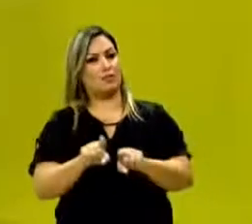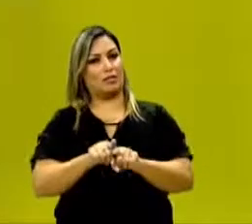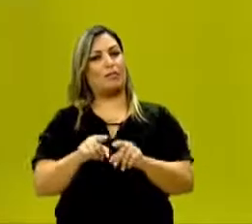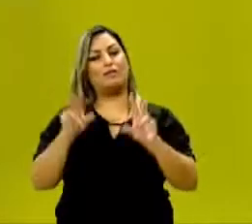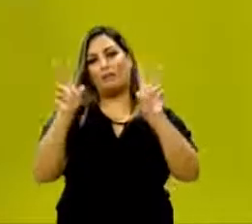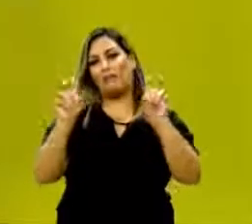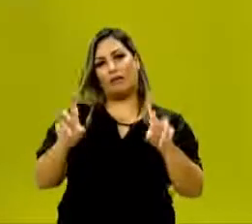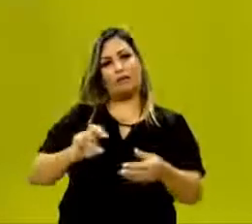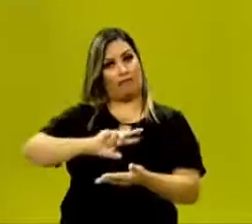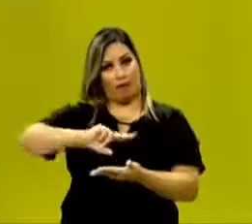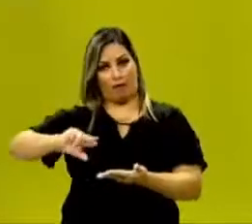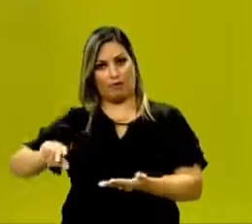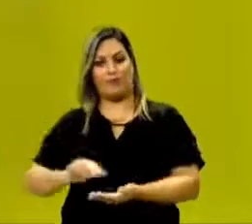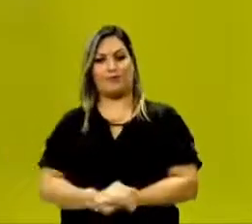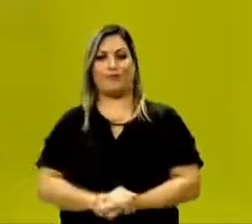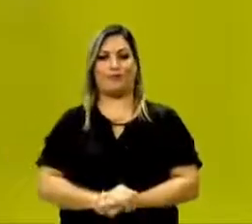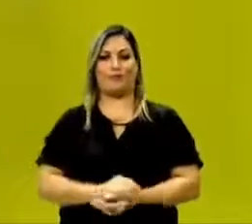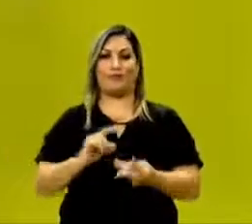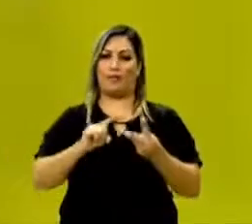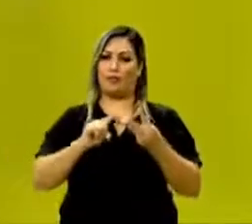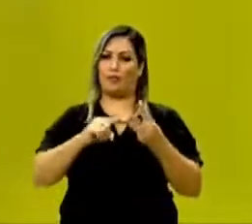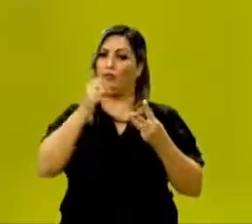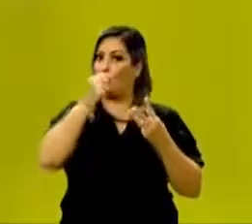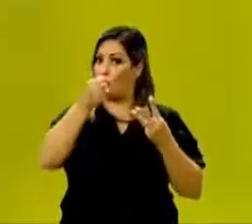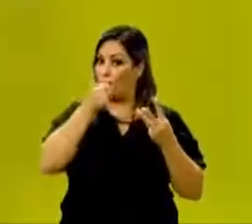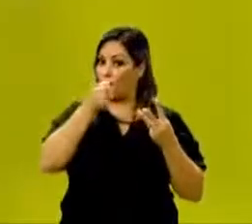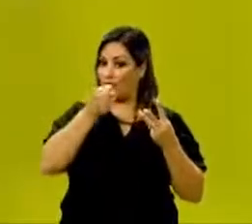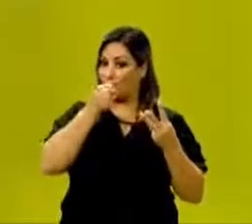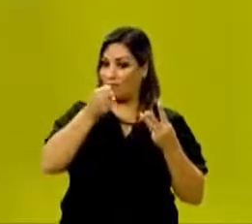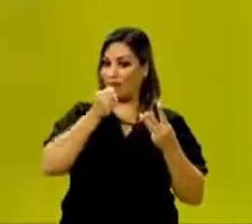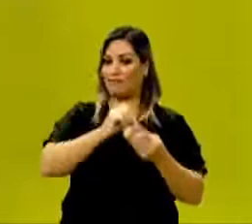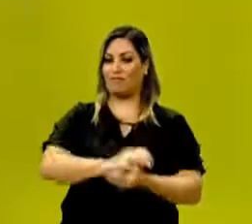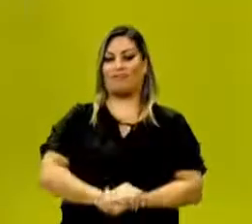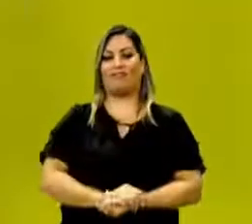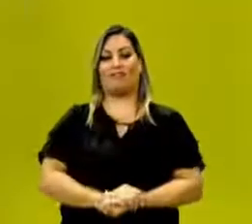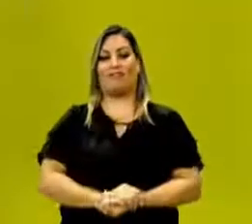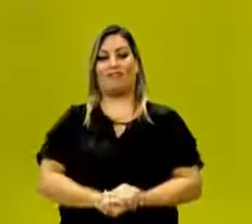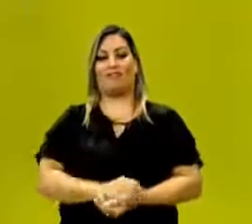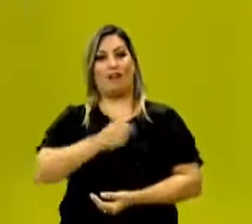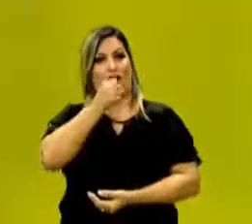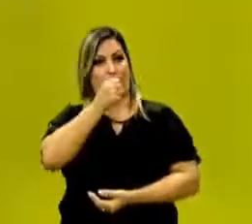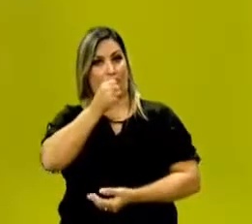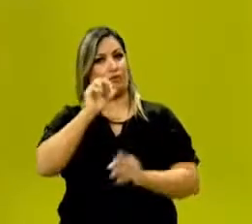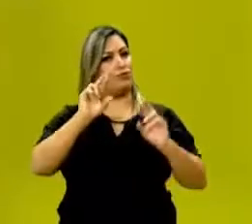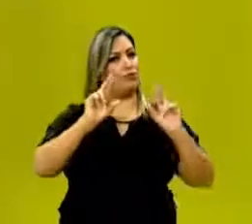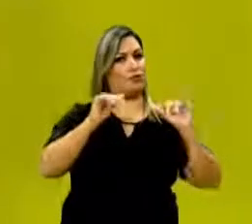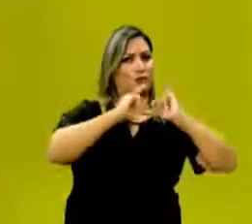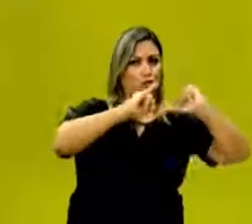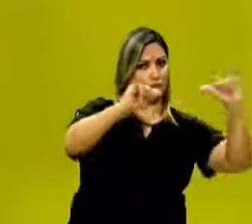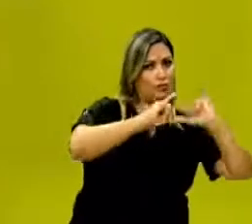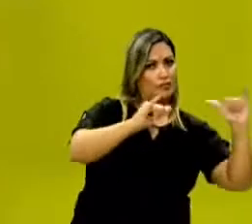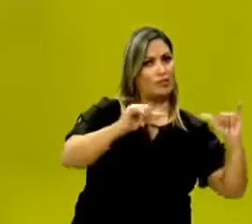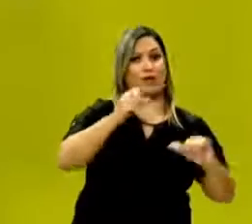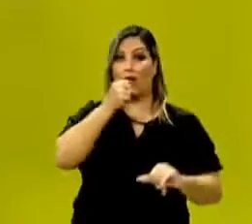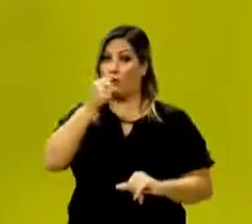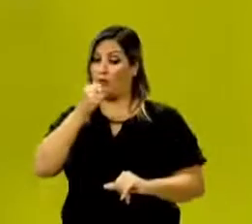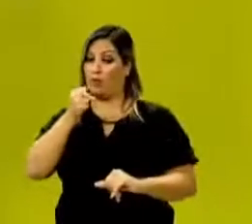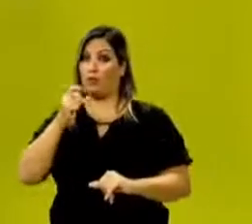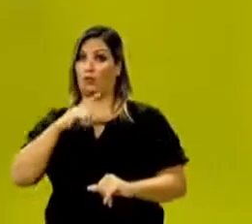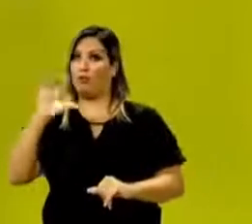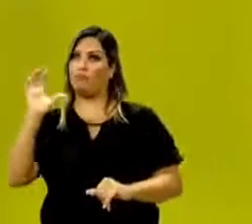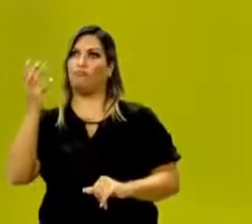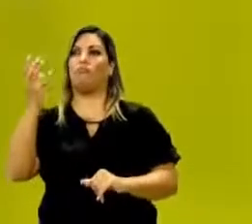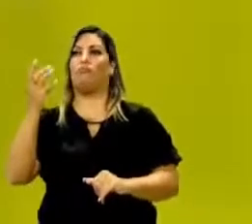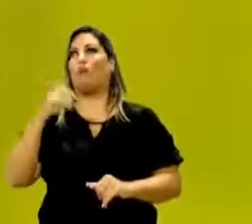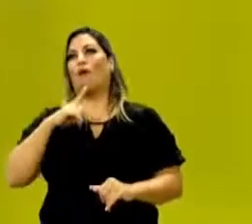determinados assuntos. Temos a reportagem. A reportagem, diferentemente da notícia, ela não é factual, não